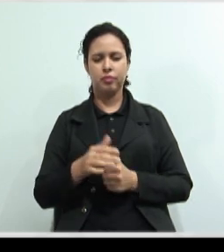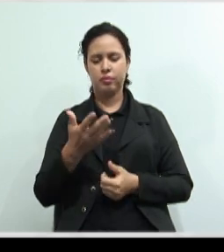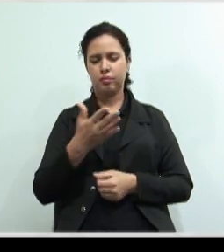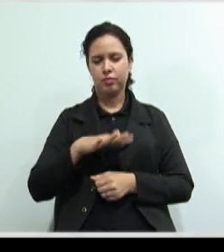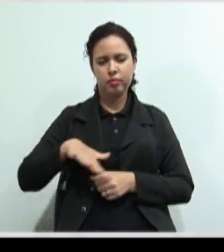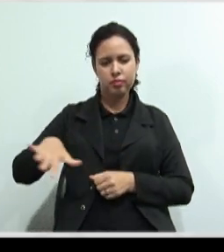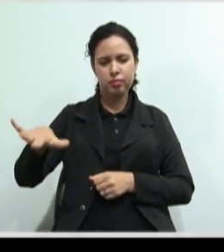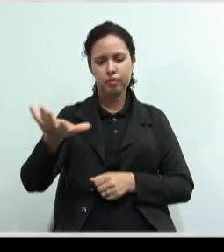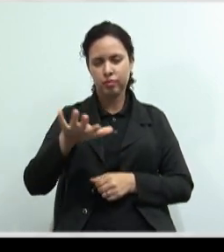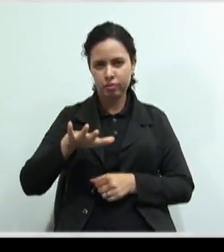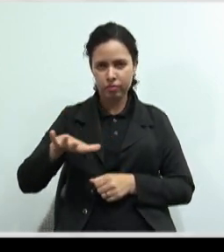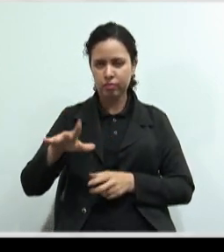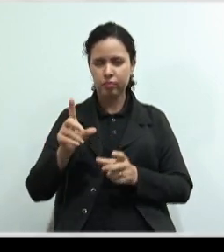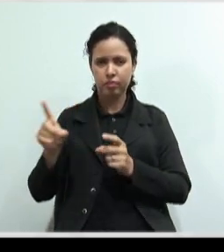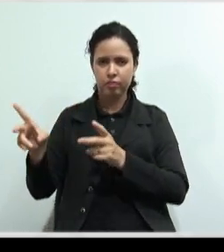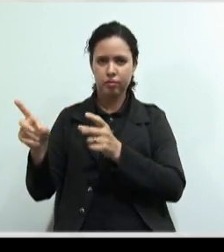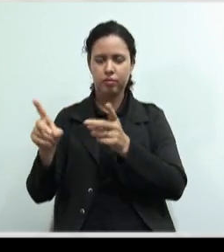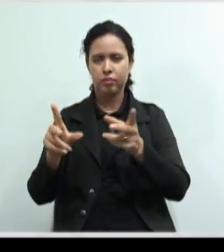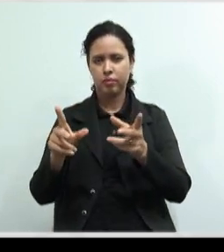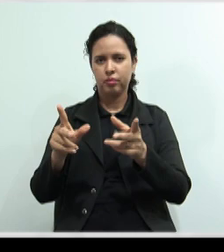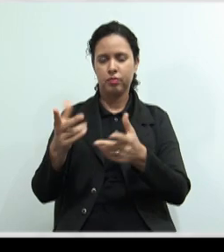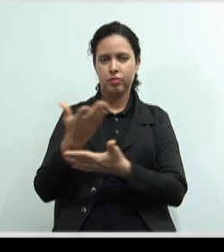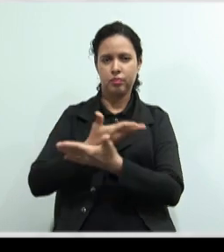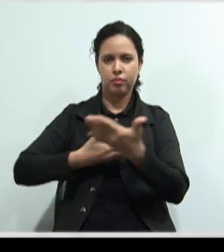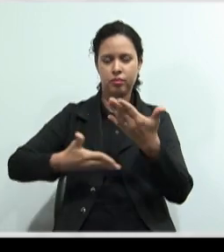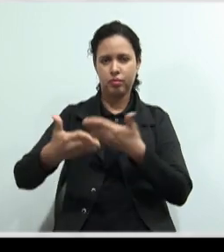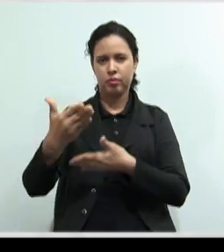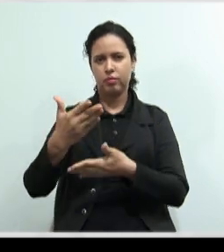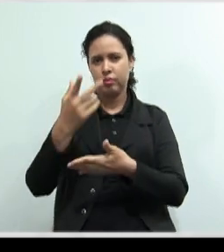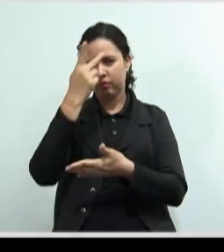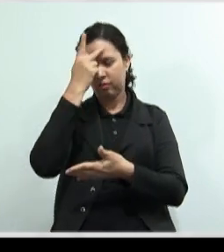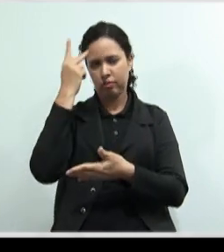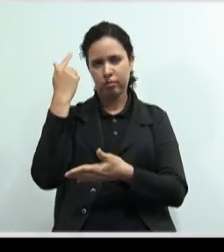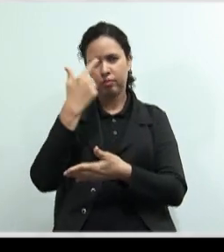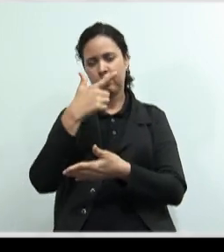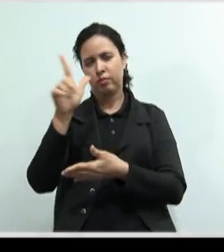de intermediários, o preço final do produto será maior